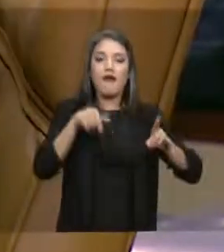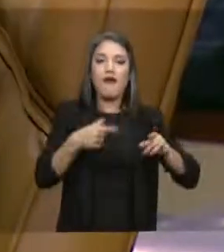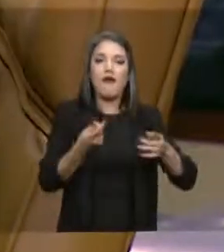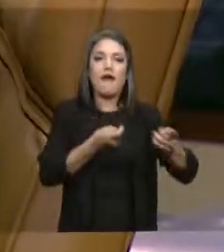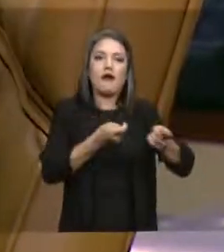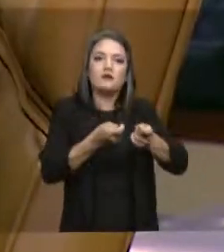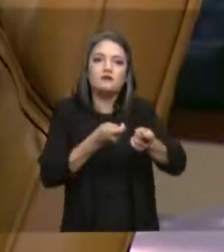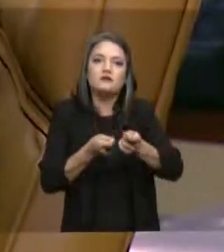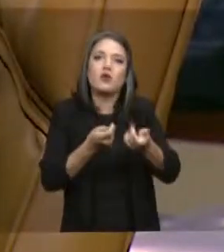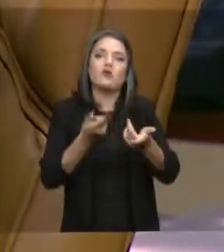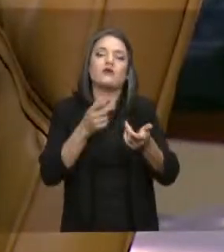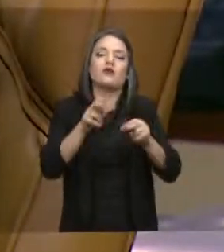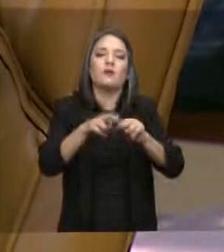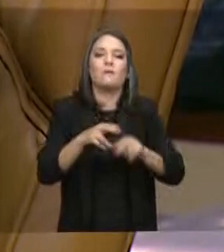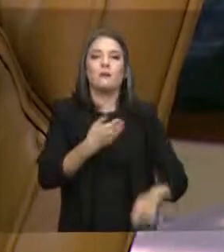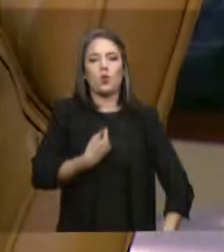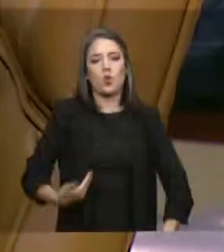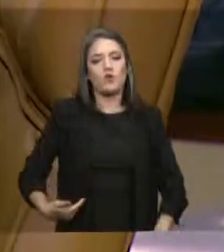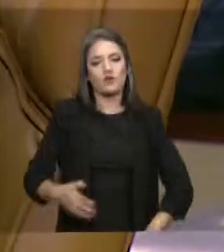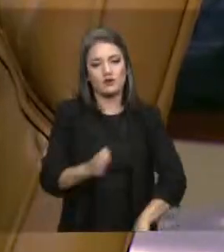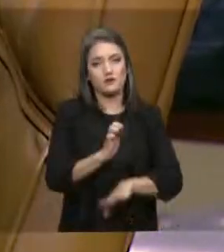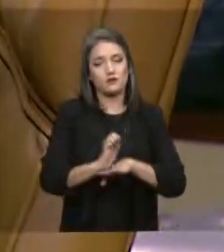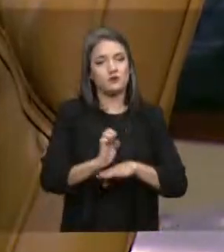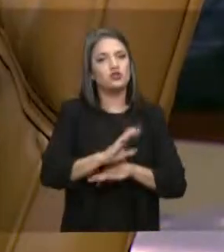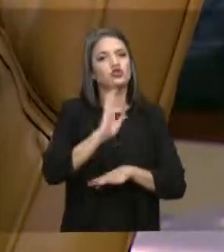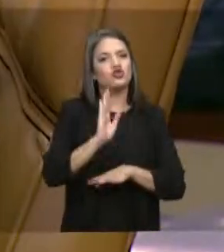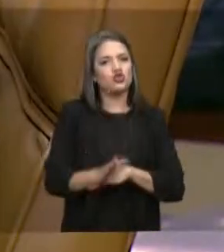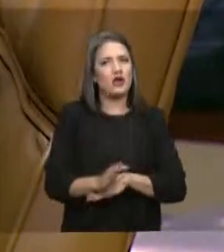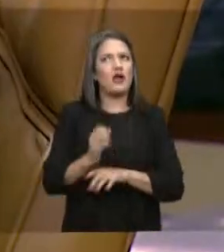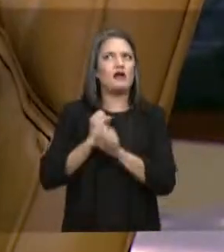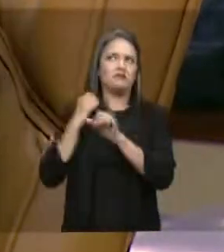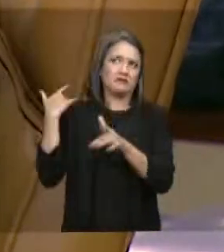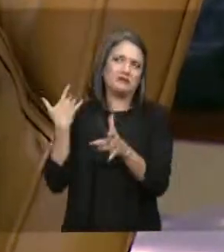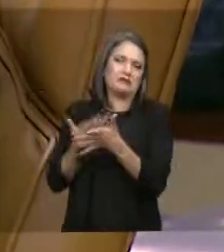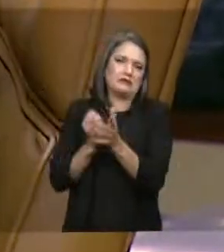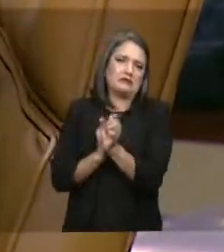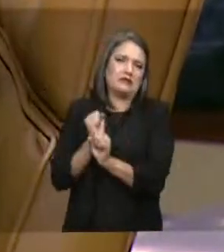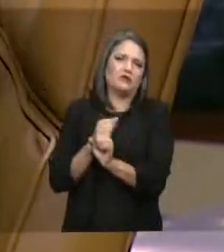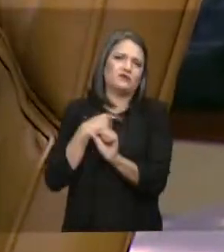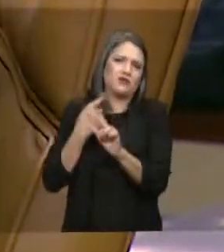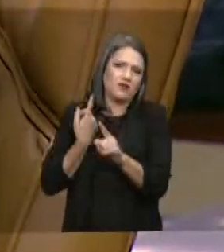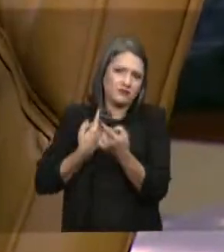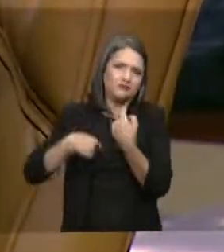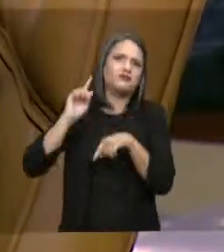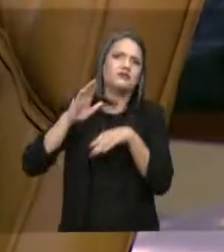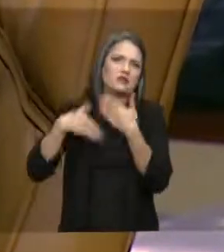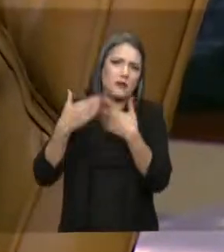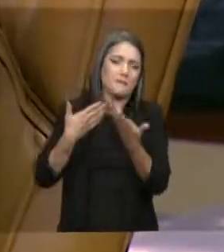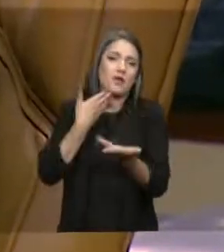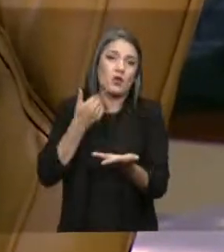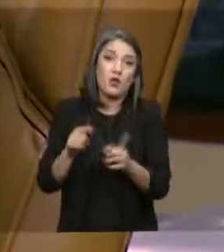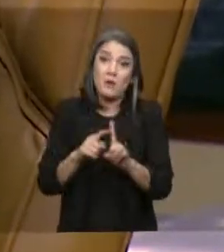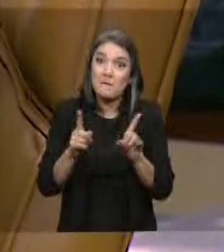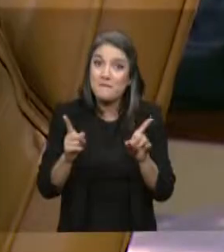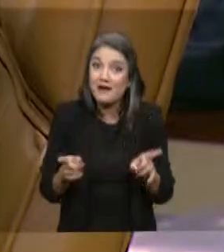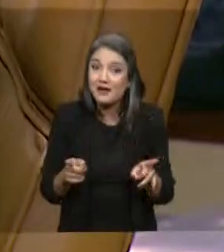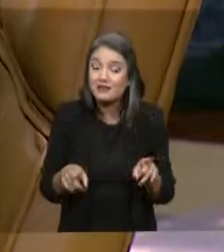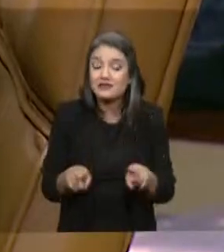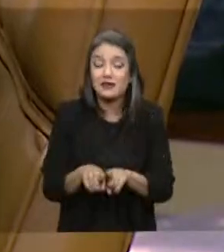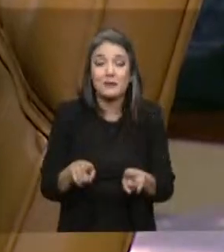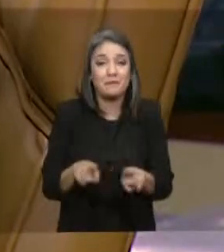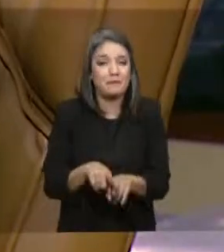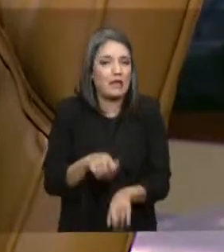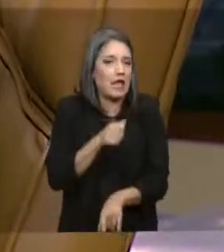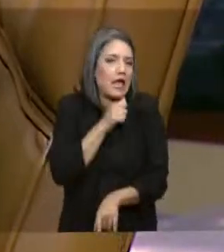gerido pelos governos estaduais houve avanços nos últimos anos a inegável isso mas também é inegável